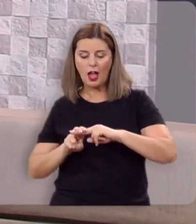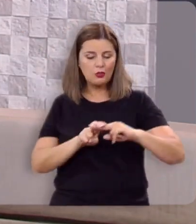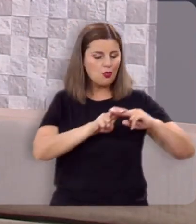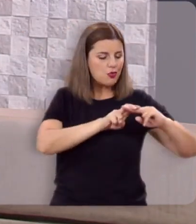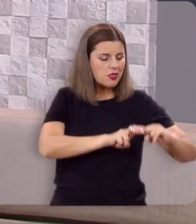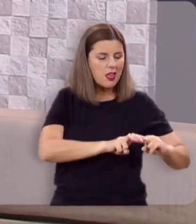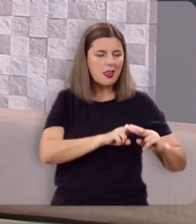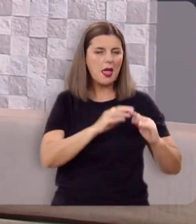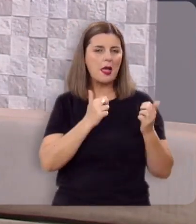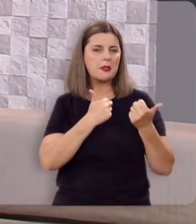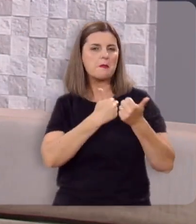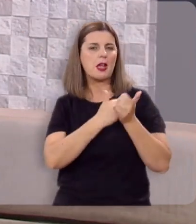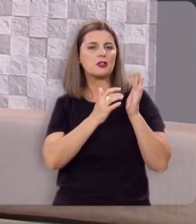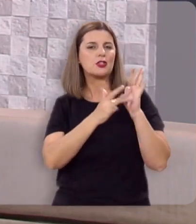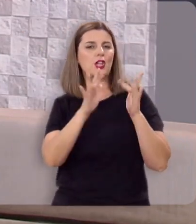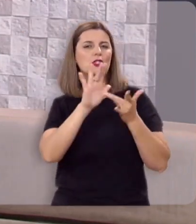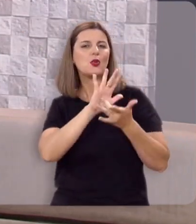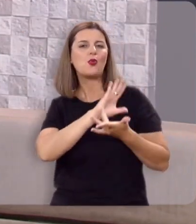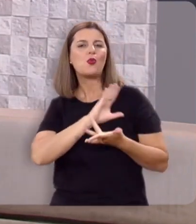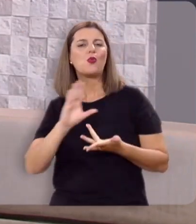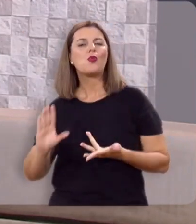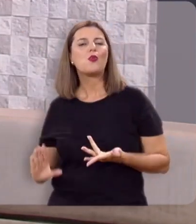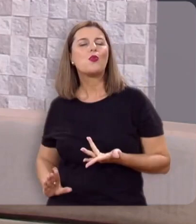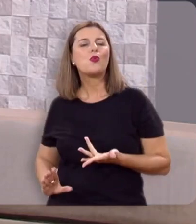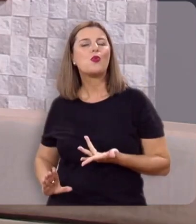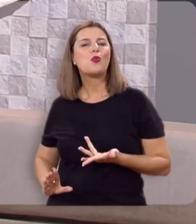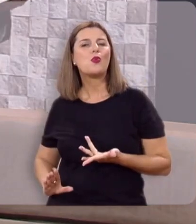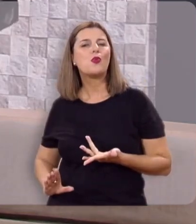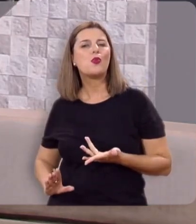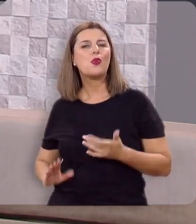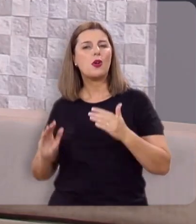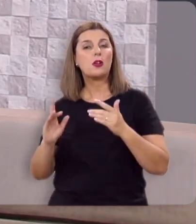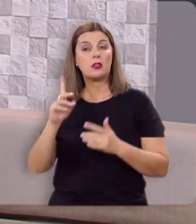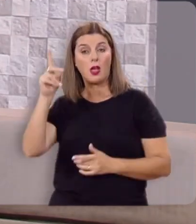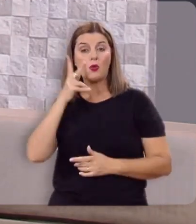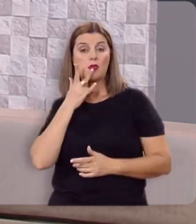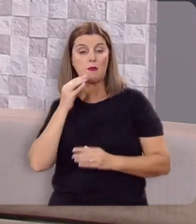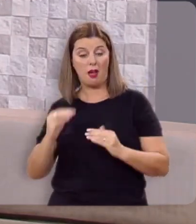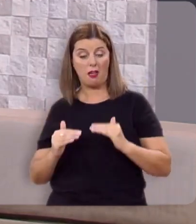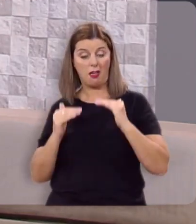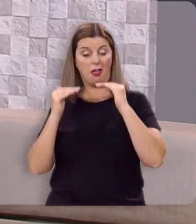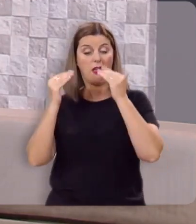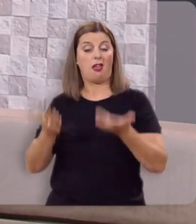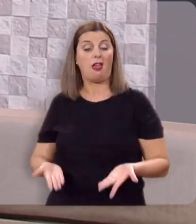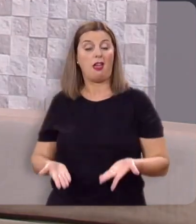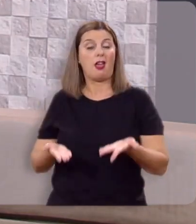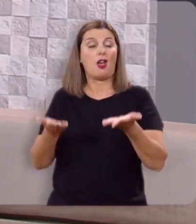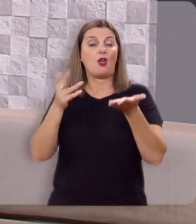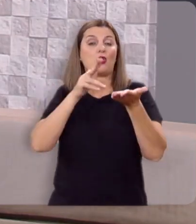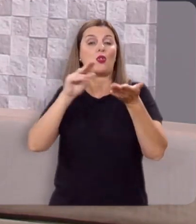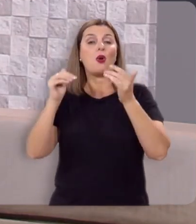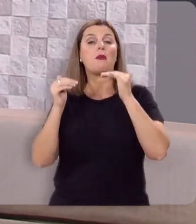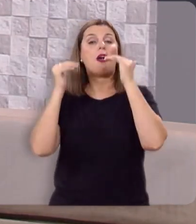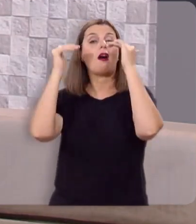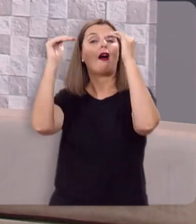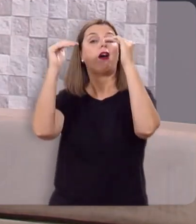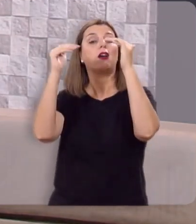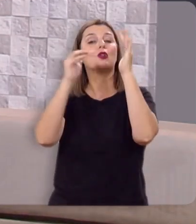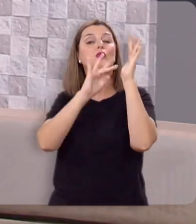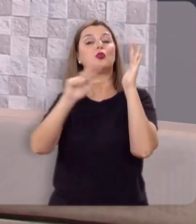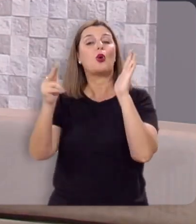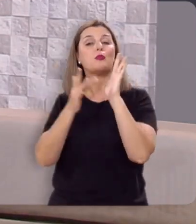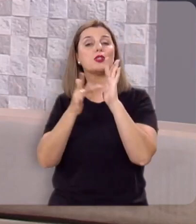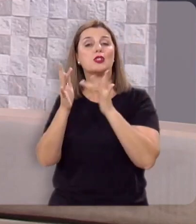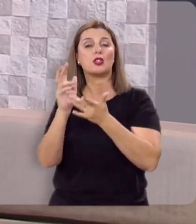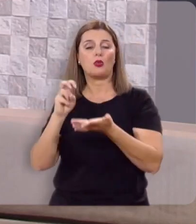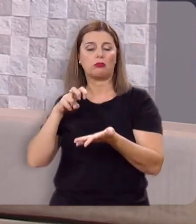da majestade nas alturas, ele está entronizado. O Pai o exaltou sobremaneira e lhe deu o nome que está acima de todo nome, para que ao